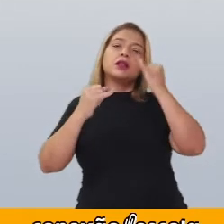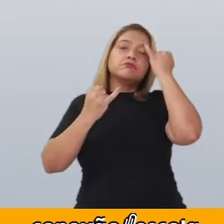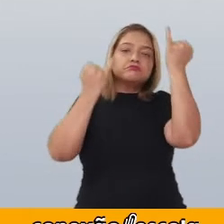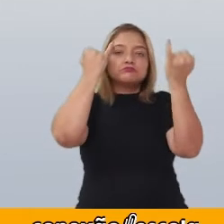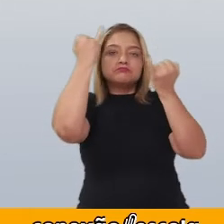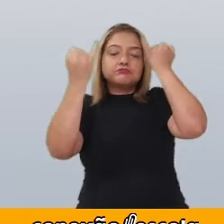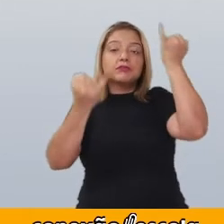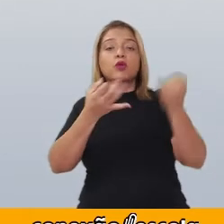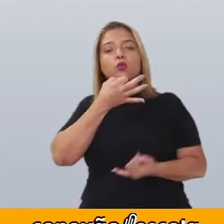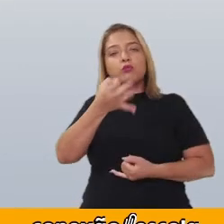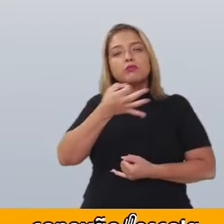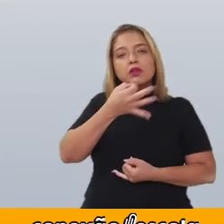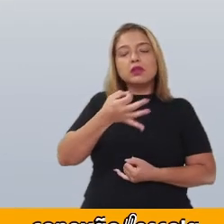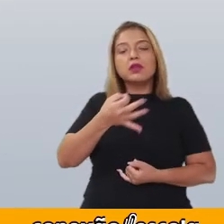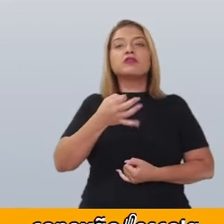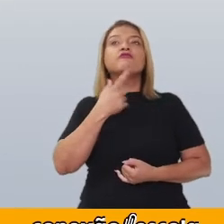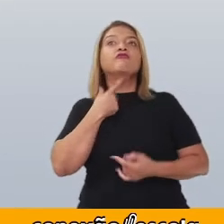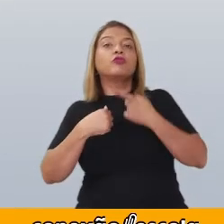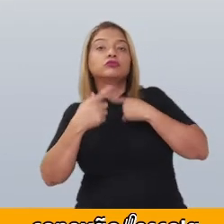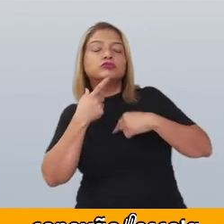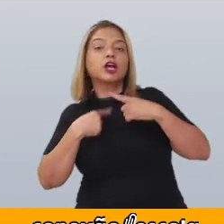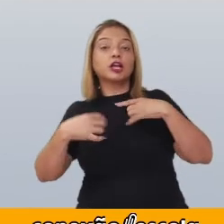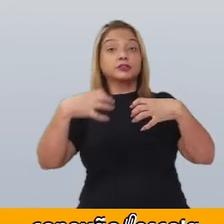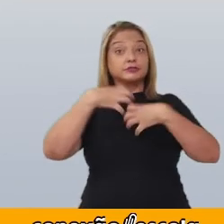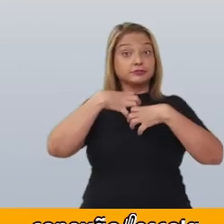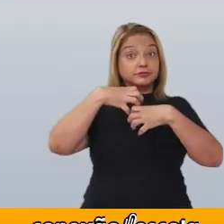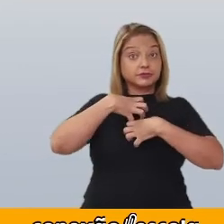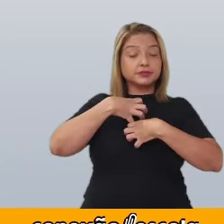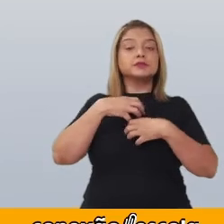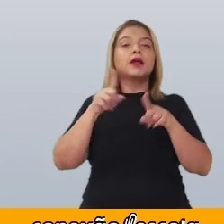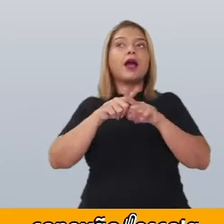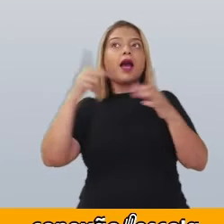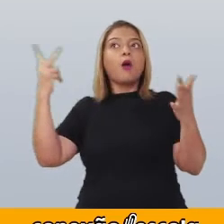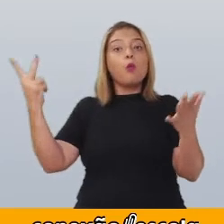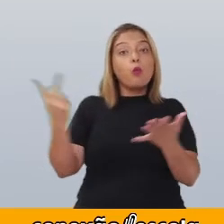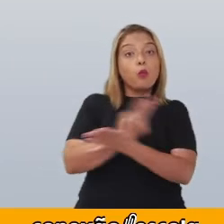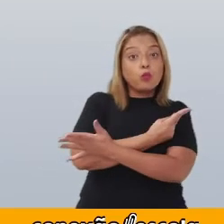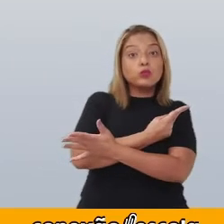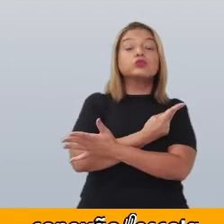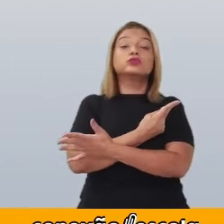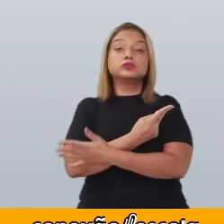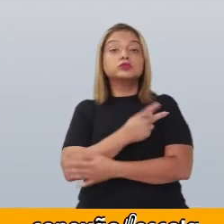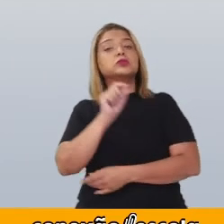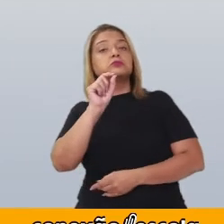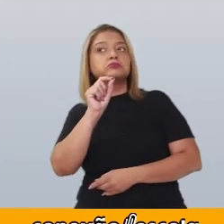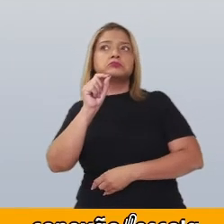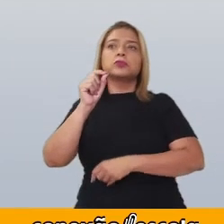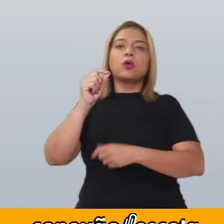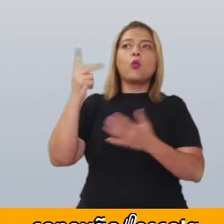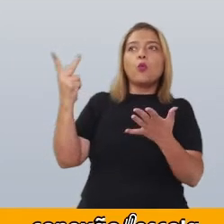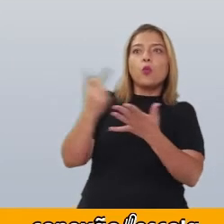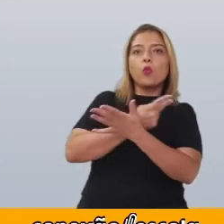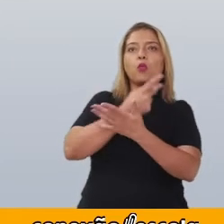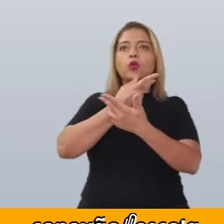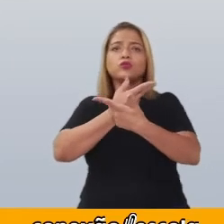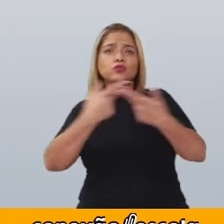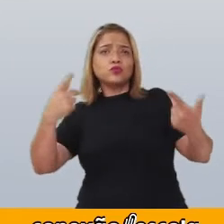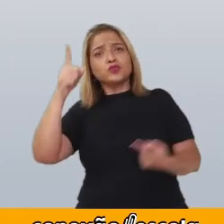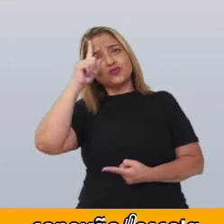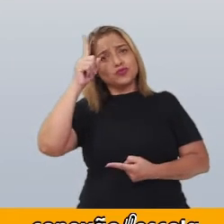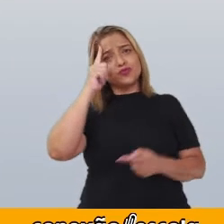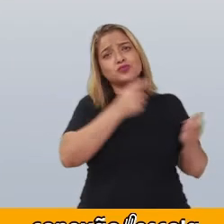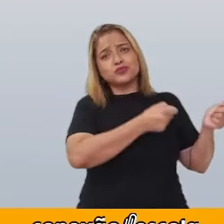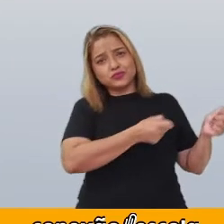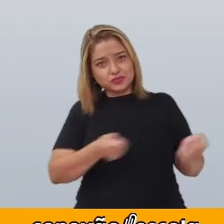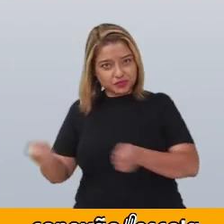opiniões, desejos, sentimentos, acontecimentos e fatos do cotidiano.